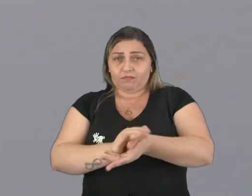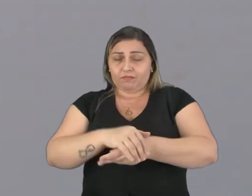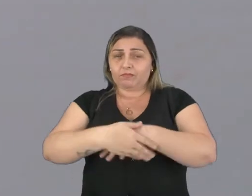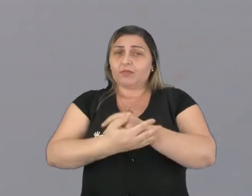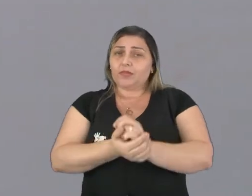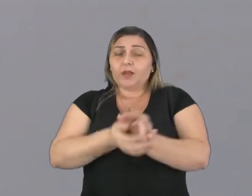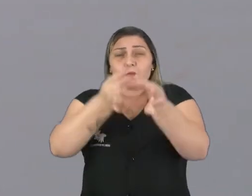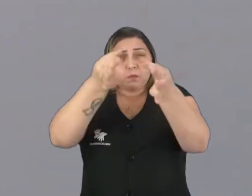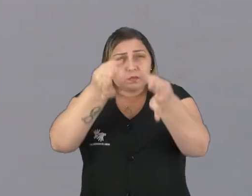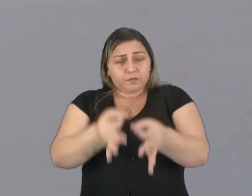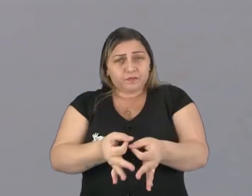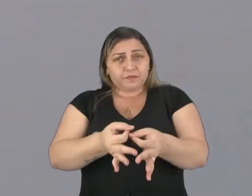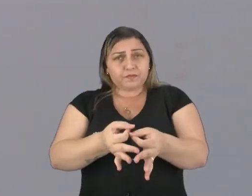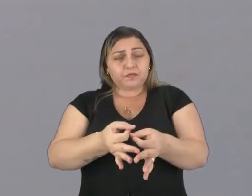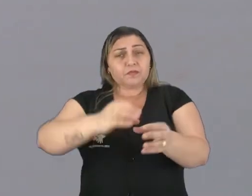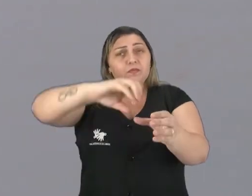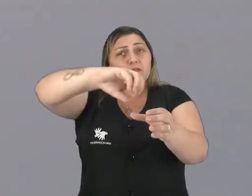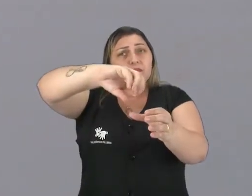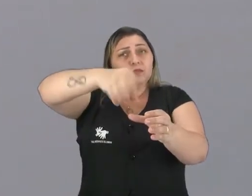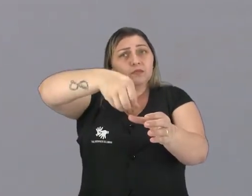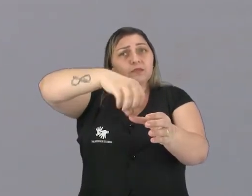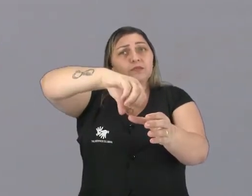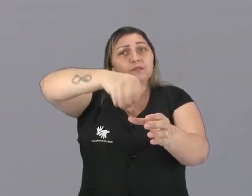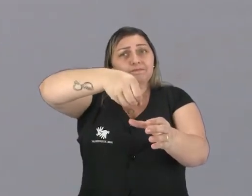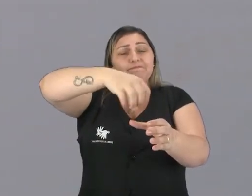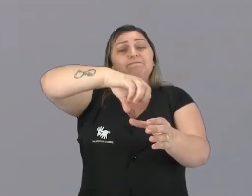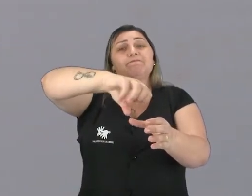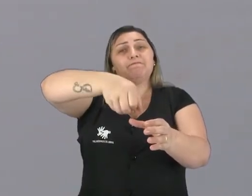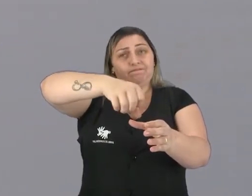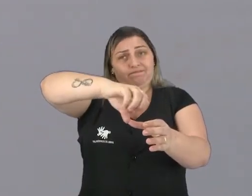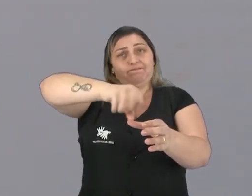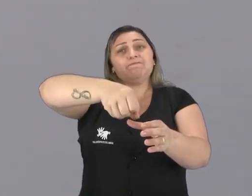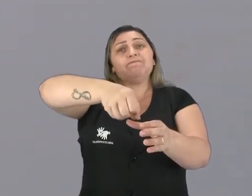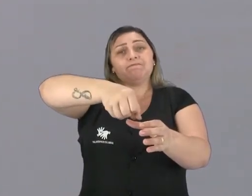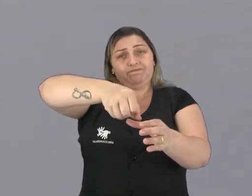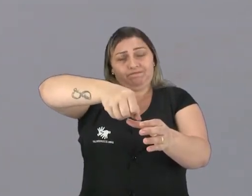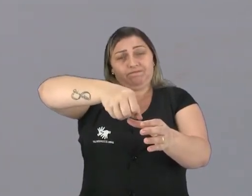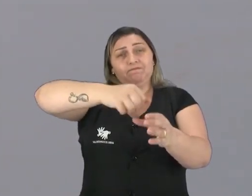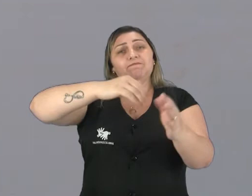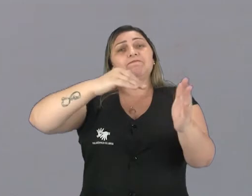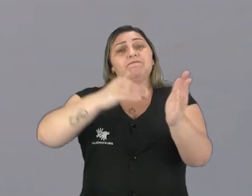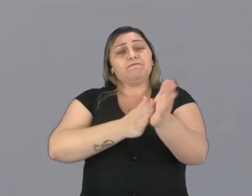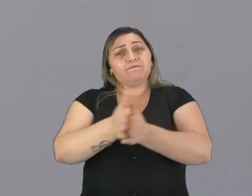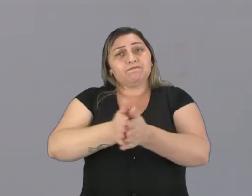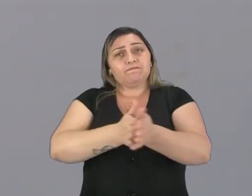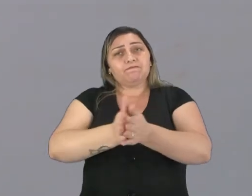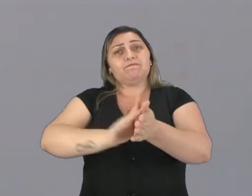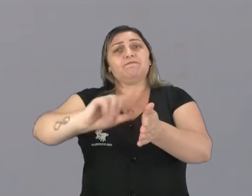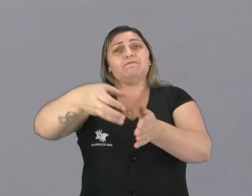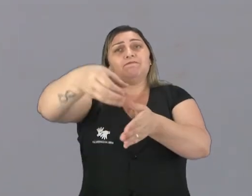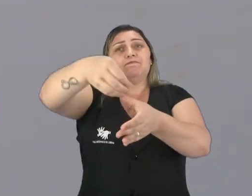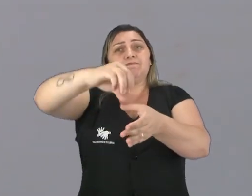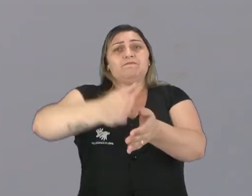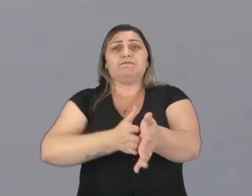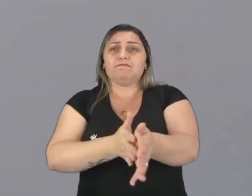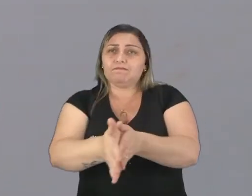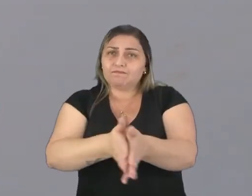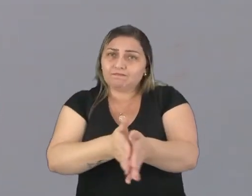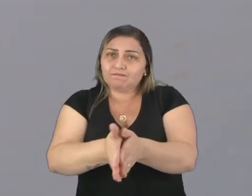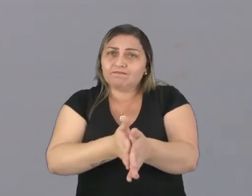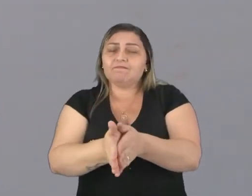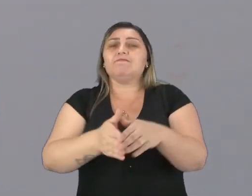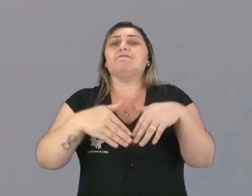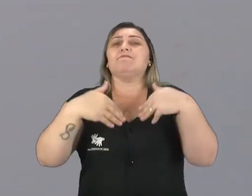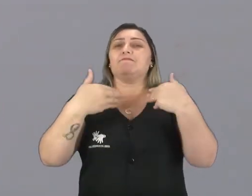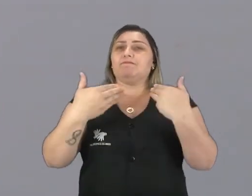A maneira certa deveria ser o quê? Fechar a torneira até ensaboarmos muito bem as nossas mãos